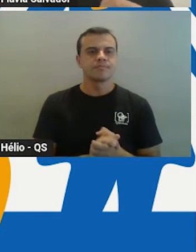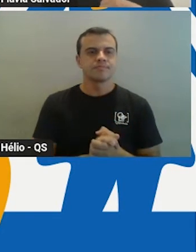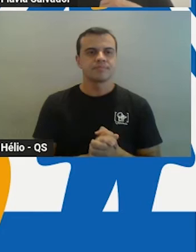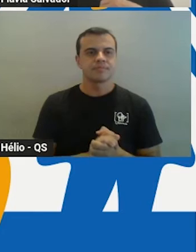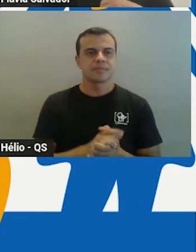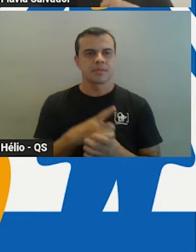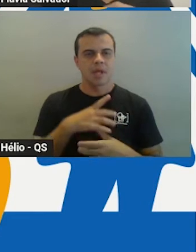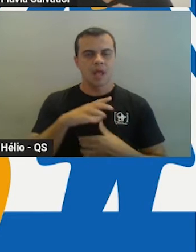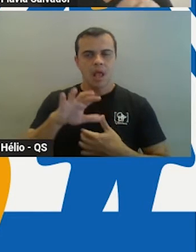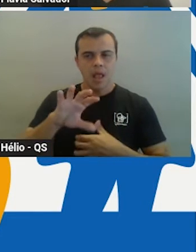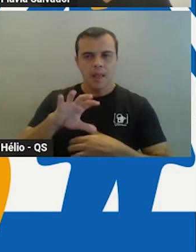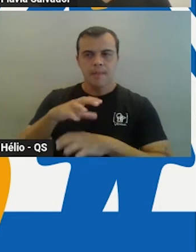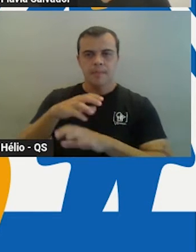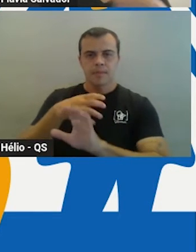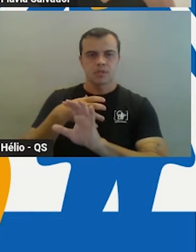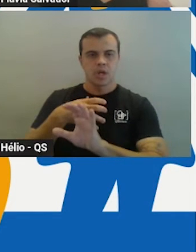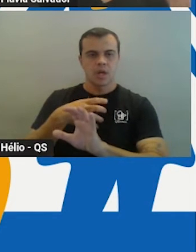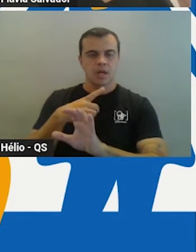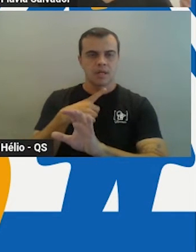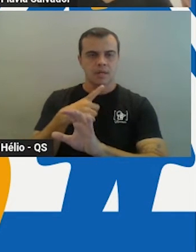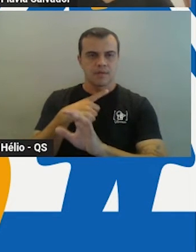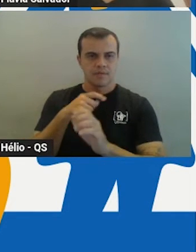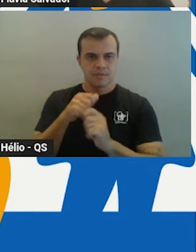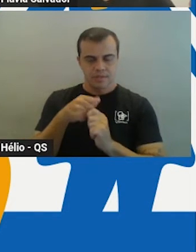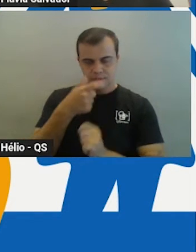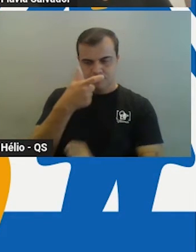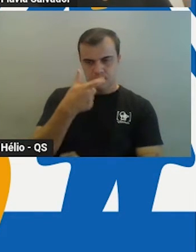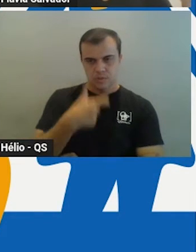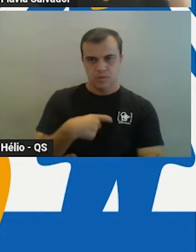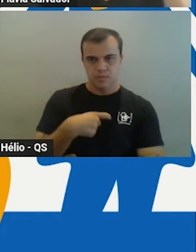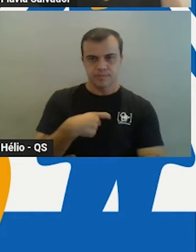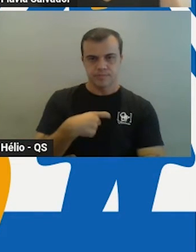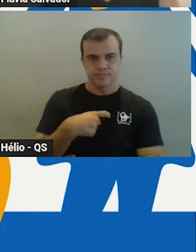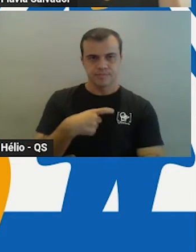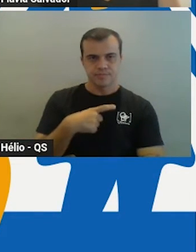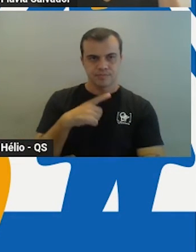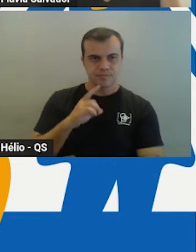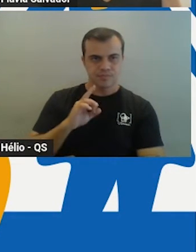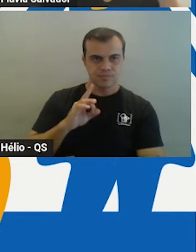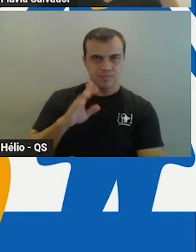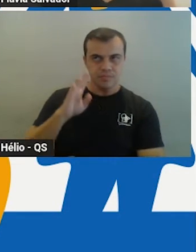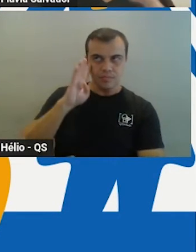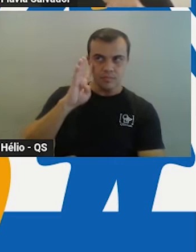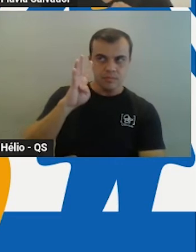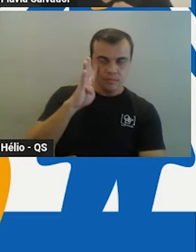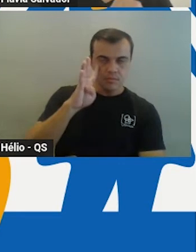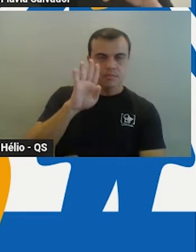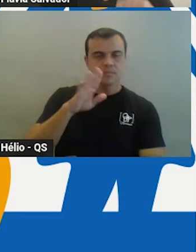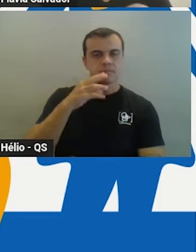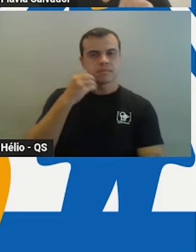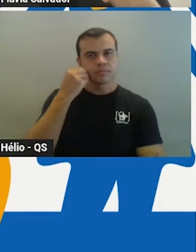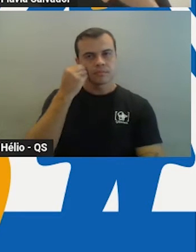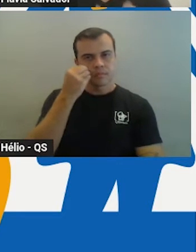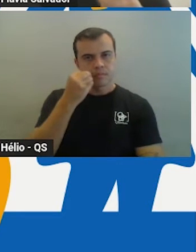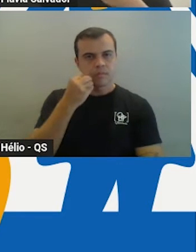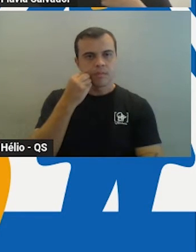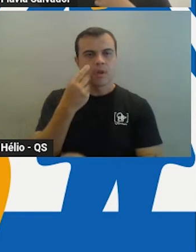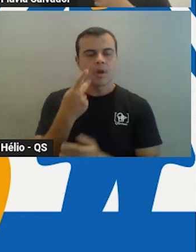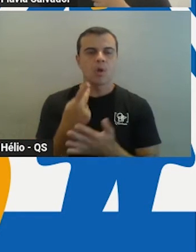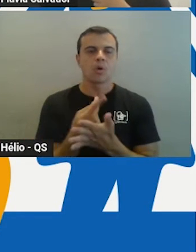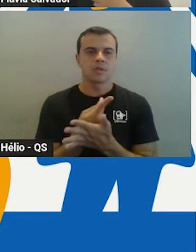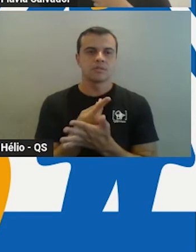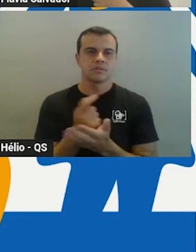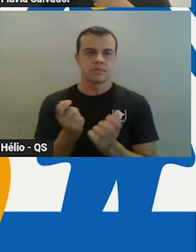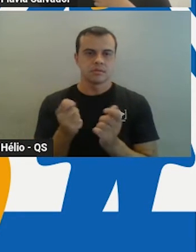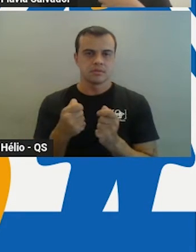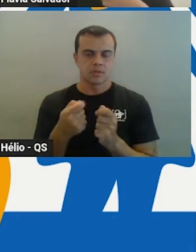gerar empatia do que você fazer a pessoa não só imaginar, mas vivenciar uma situação em que ela se